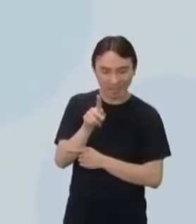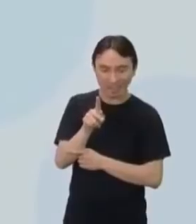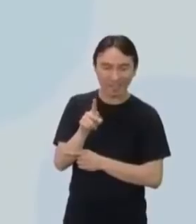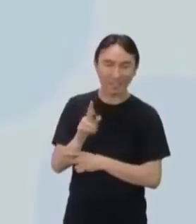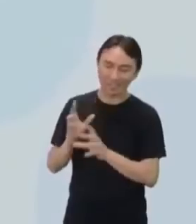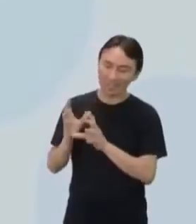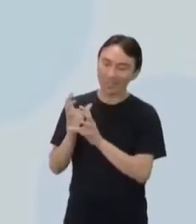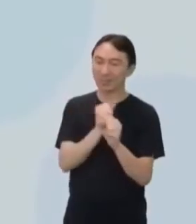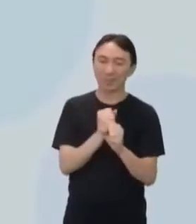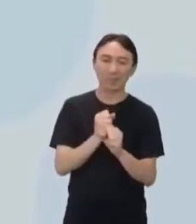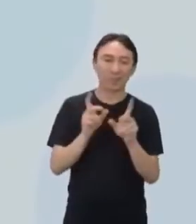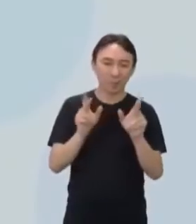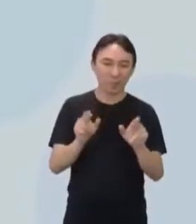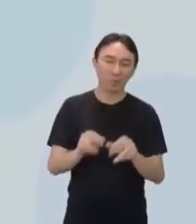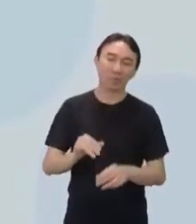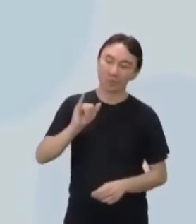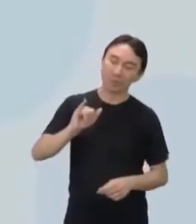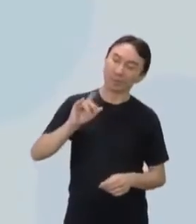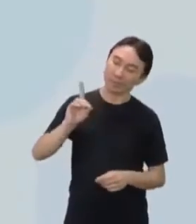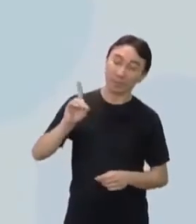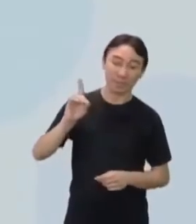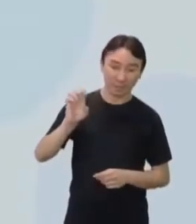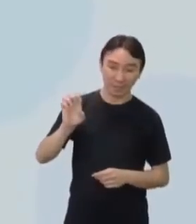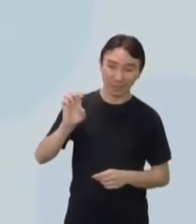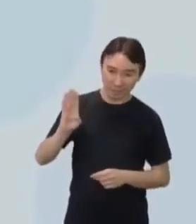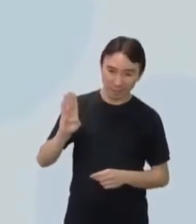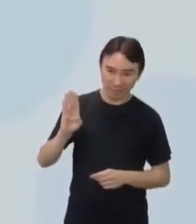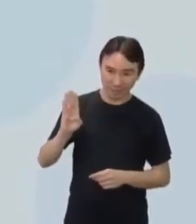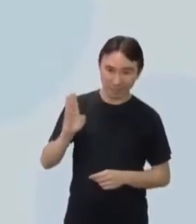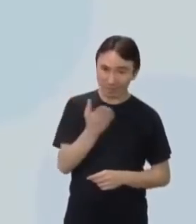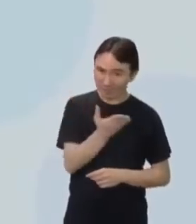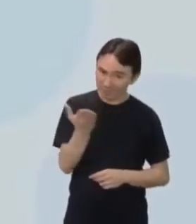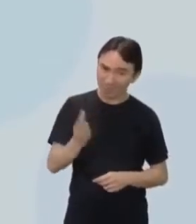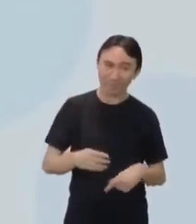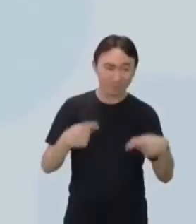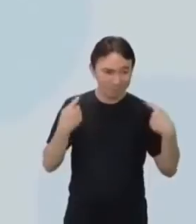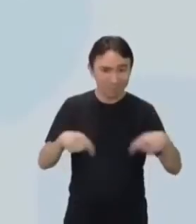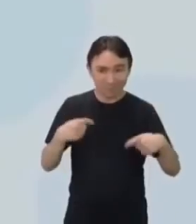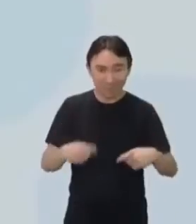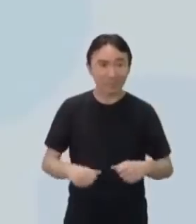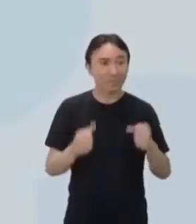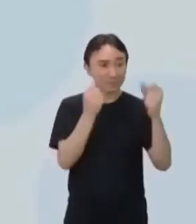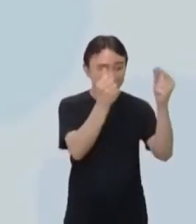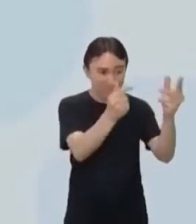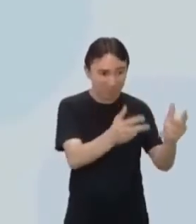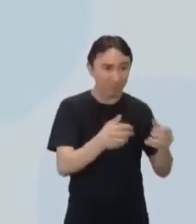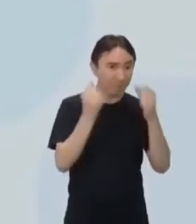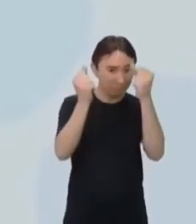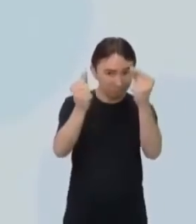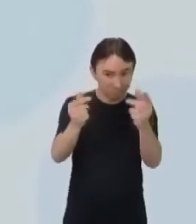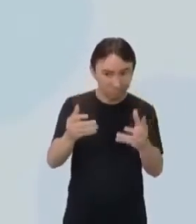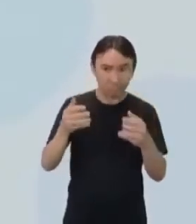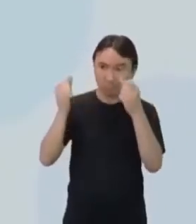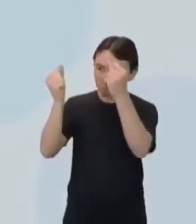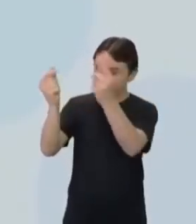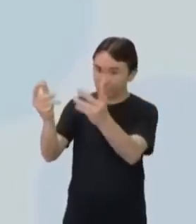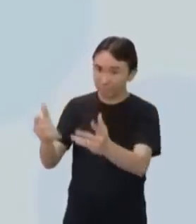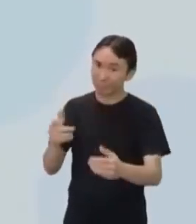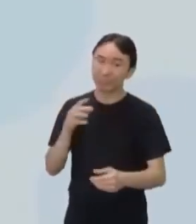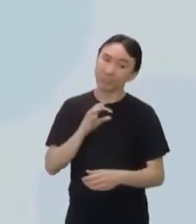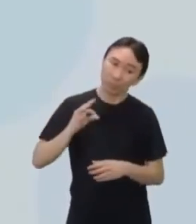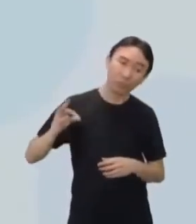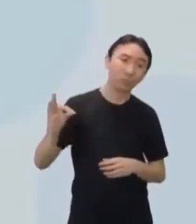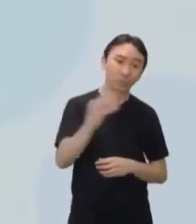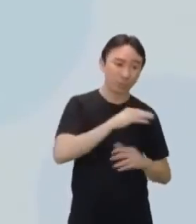vocês expliquem isso para todos da nossa comunidade escolar também, tá bom? Para que todo mundo esteja apropriado